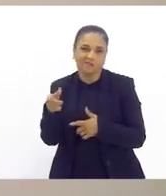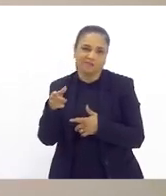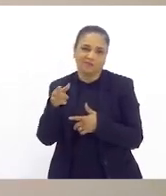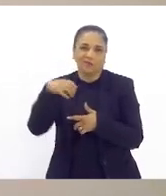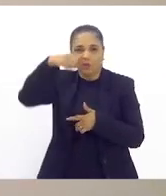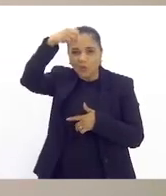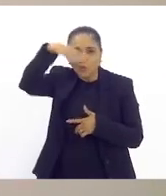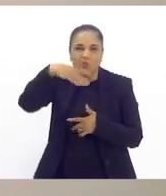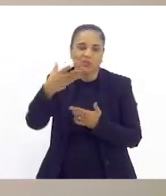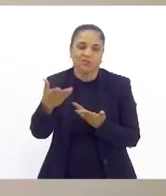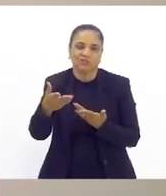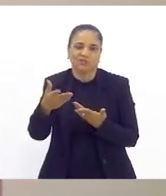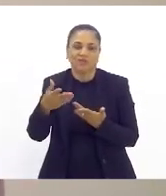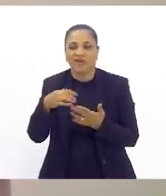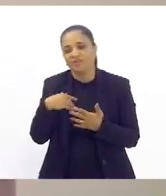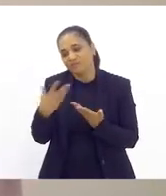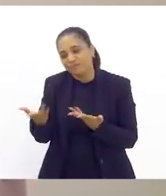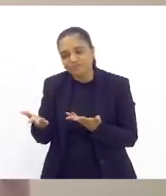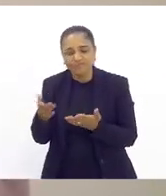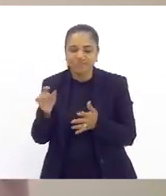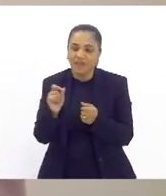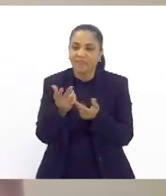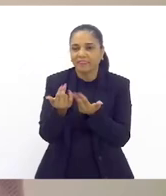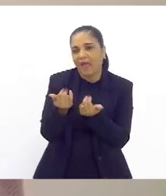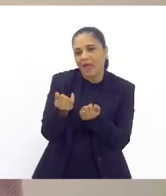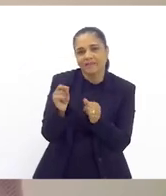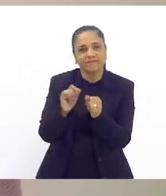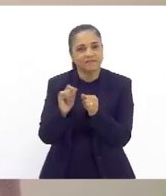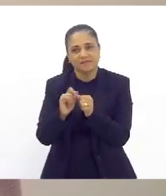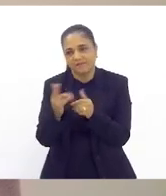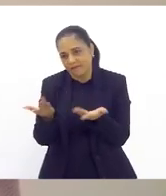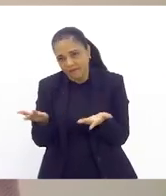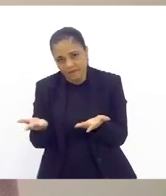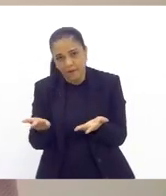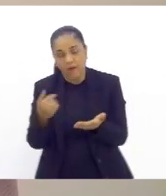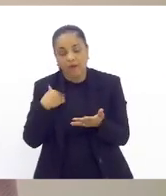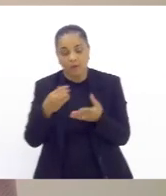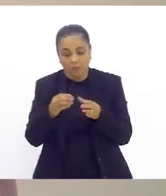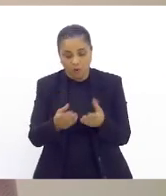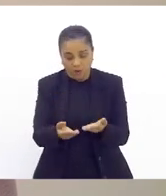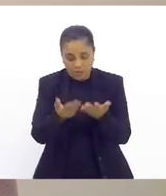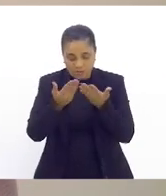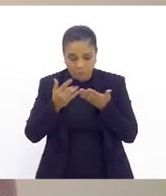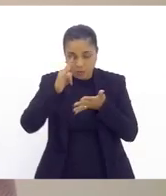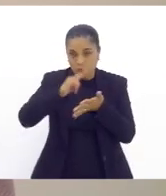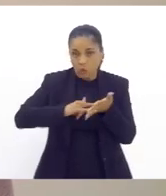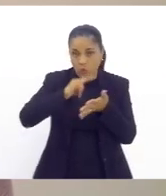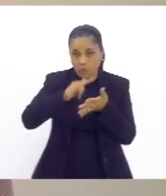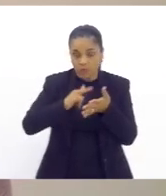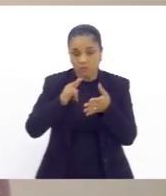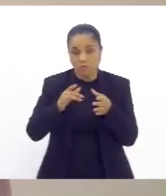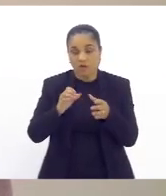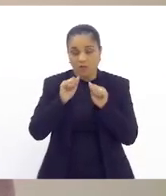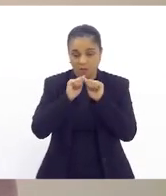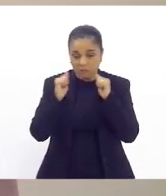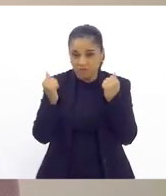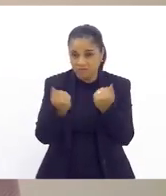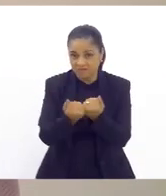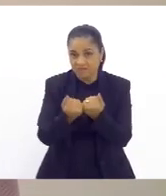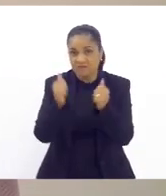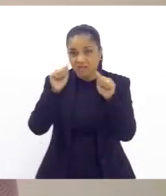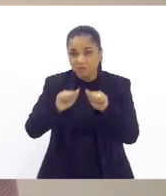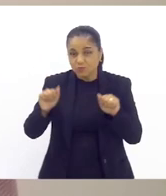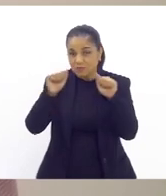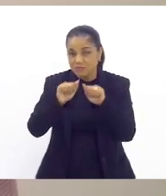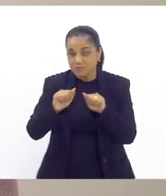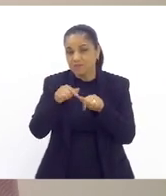então a gente recebeu um ofício de algumas associações de moradores recebemos o Ofício do